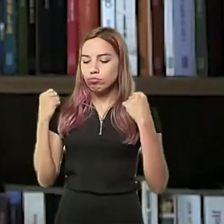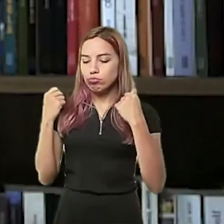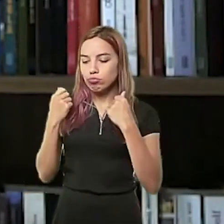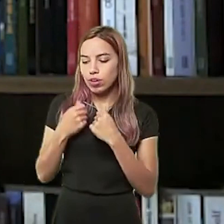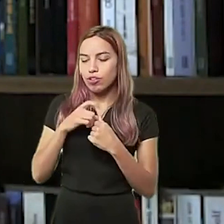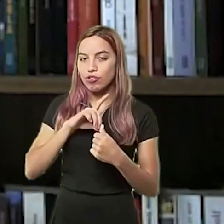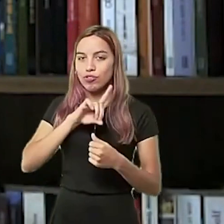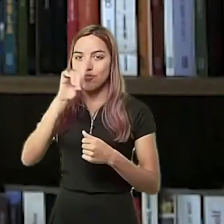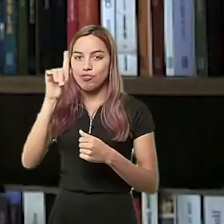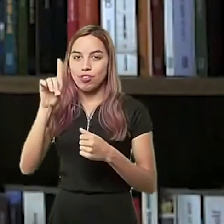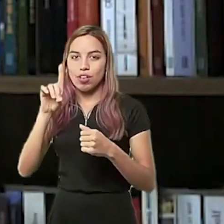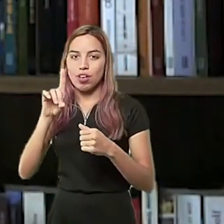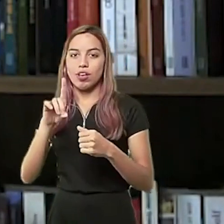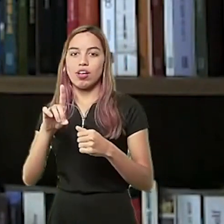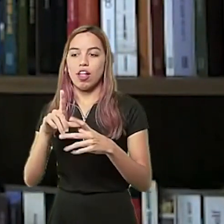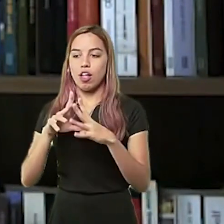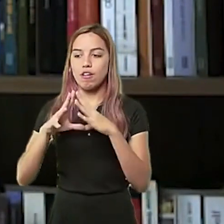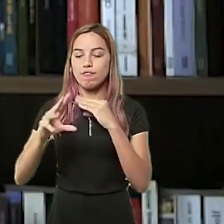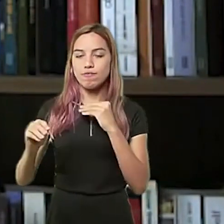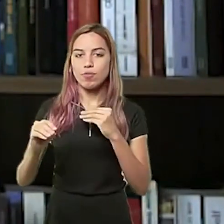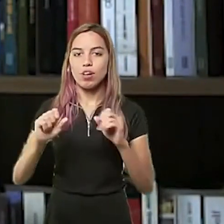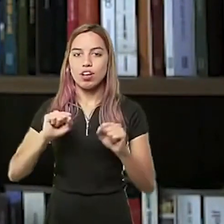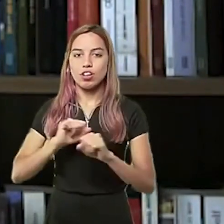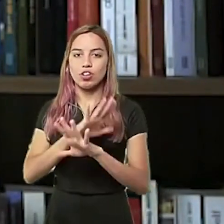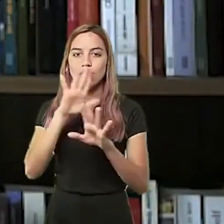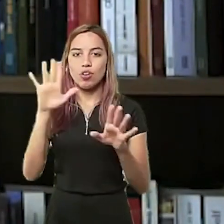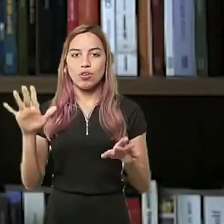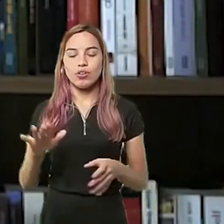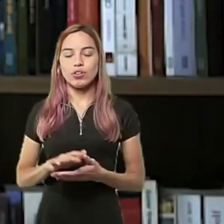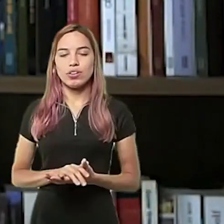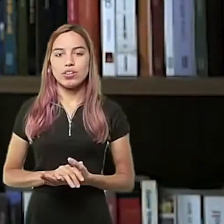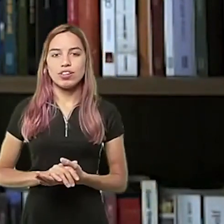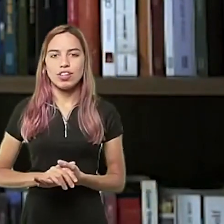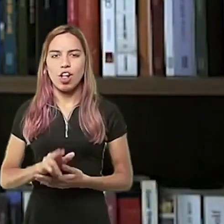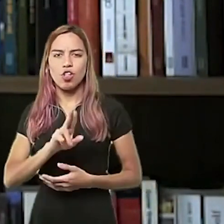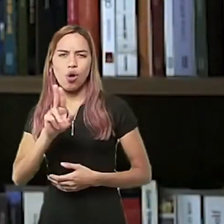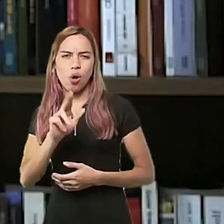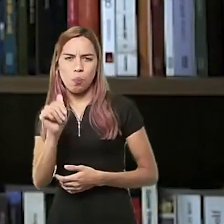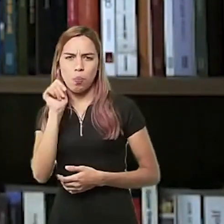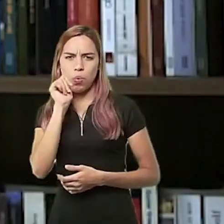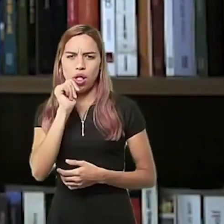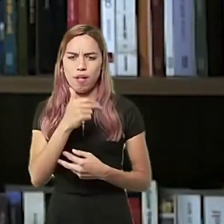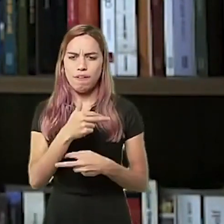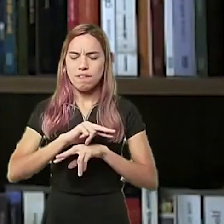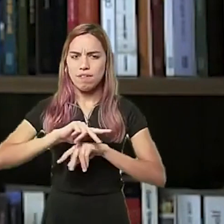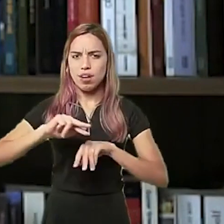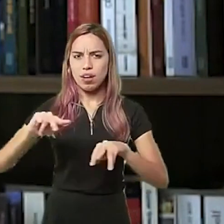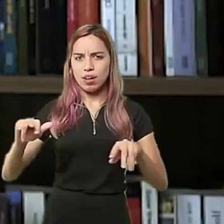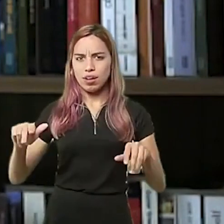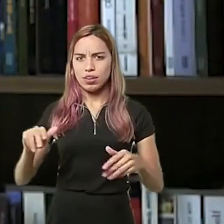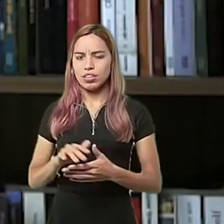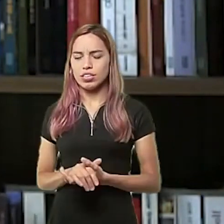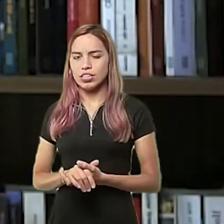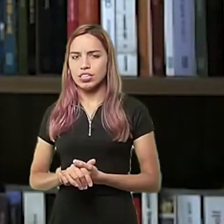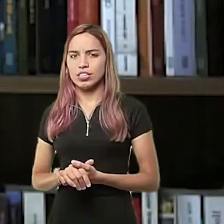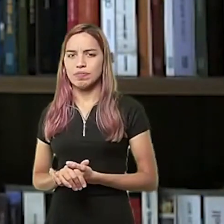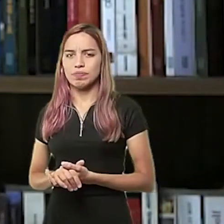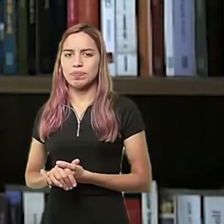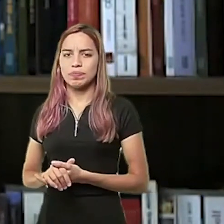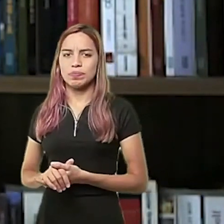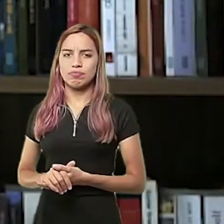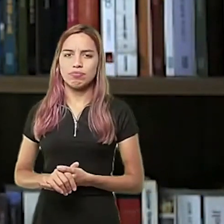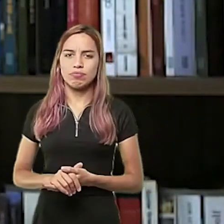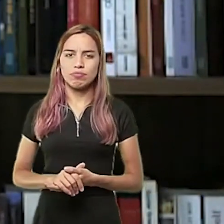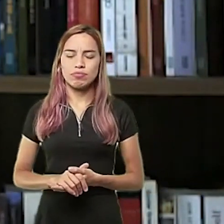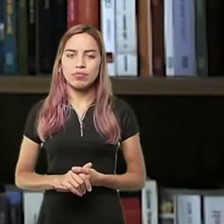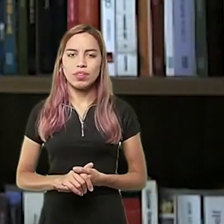glória. Célia, Raquel, Francisca, Rosa, Dalmira, Euride, Celina, Isabel, Araci,